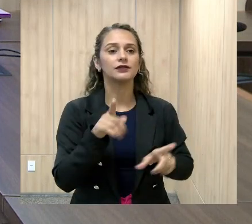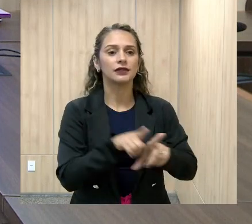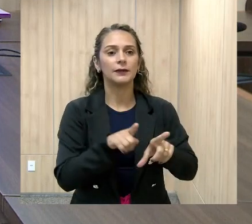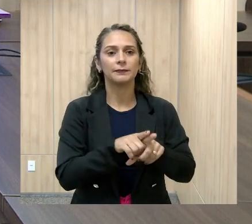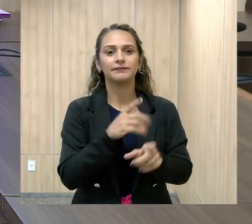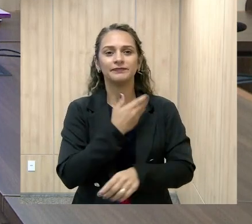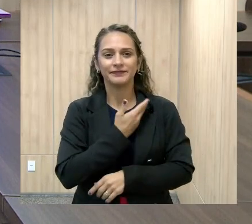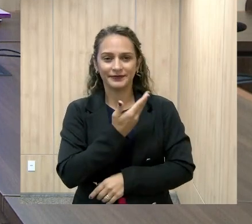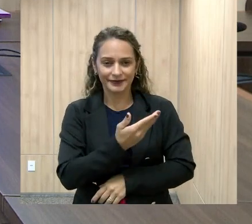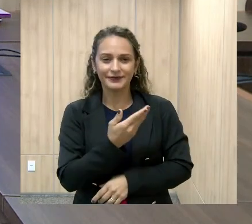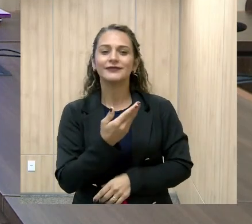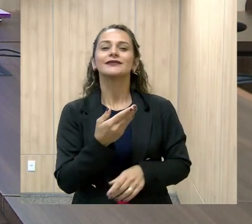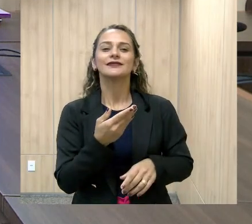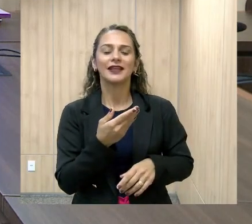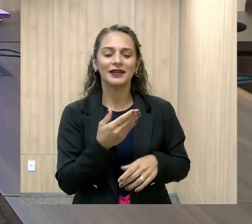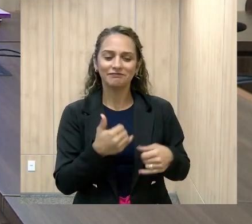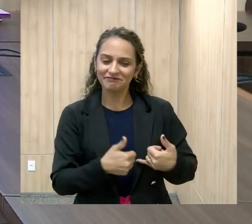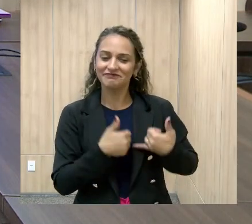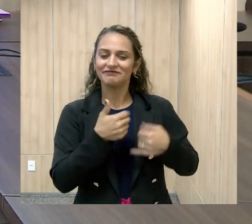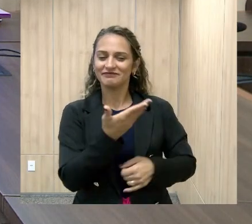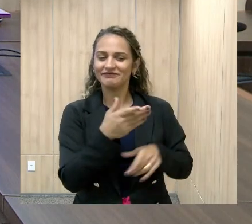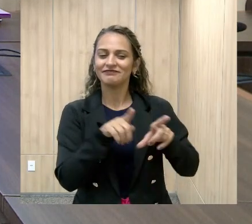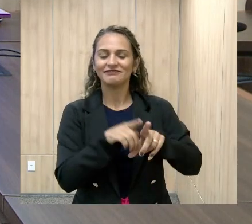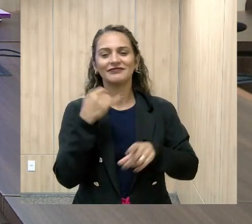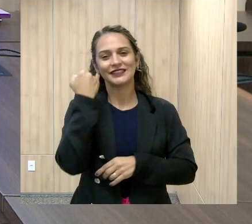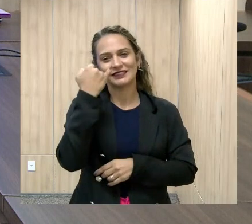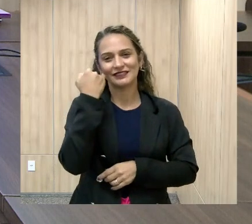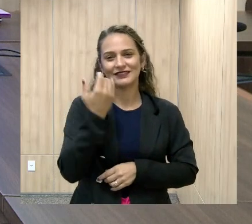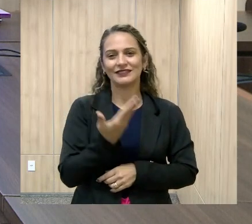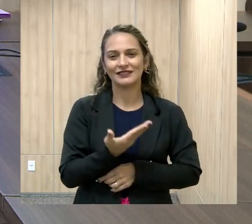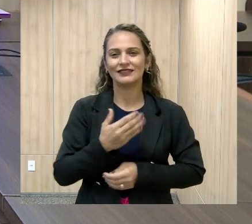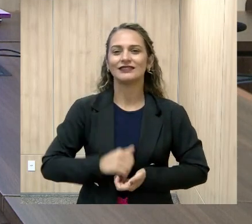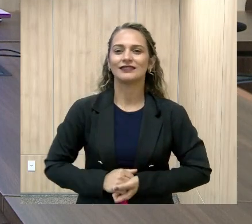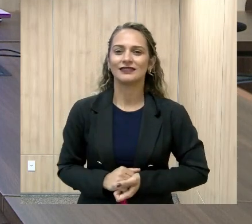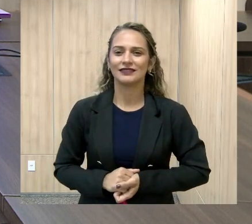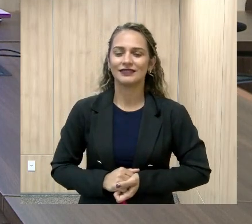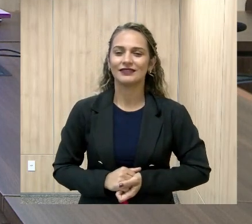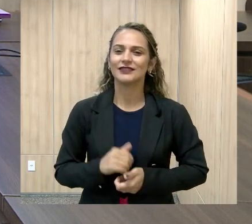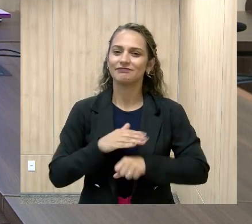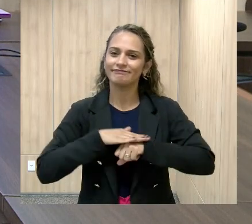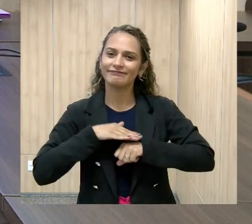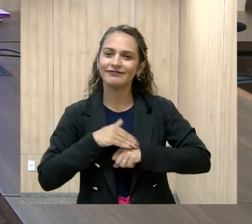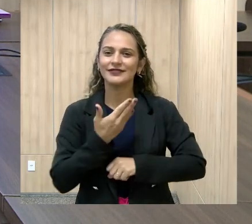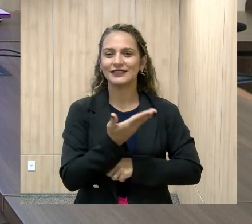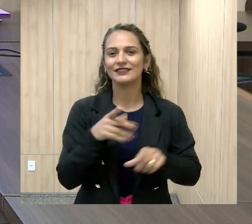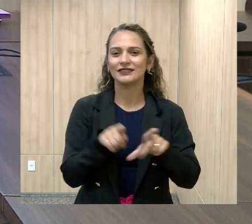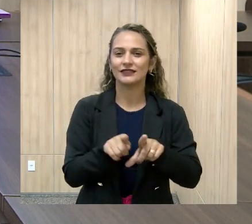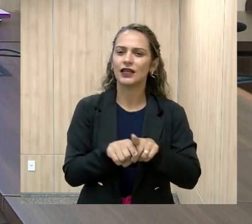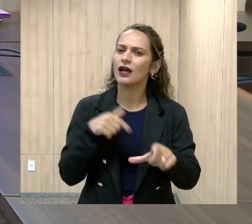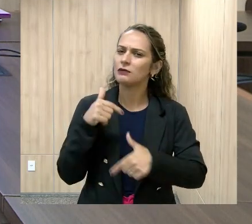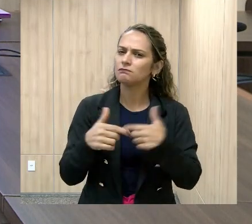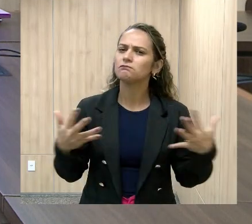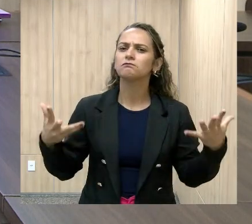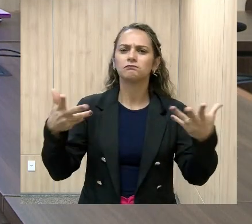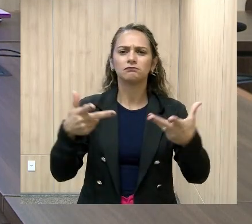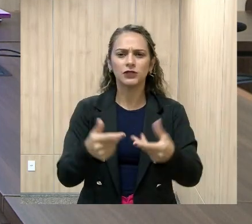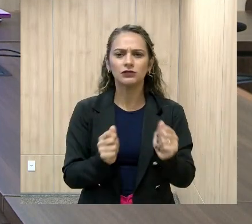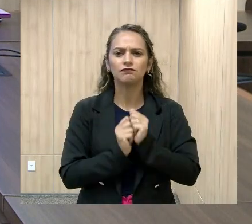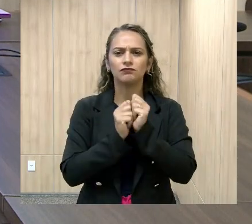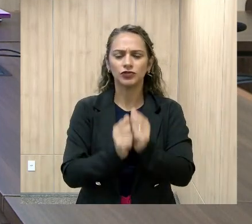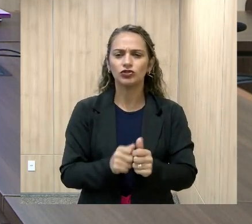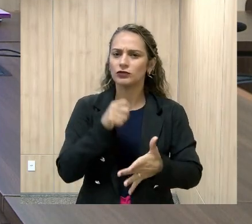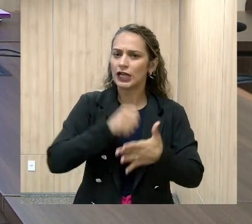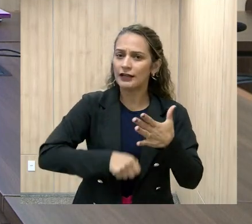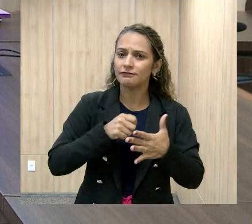minha colega de Parlamento que eu tenho muito admiração a nossa Ieda Chaves que tenho muito carinho que também faz um trabalho